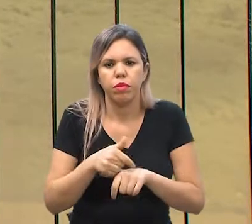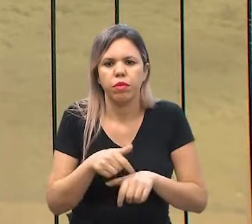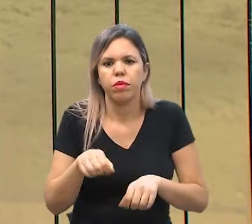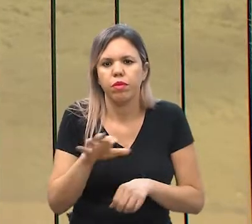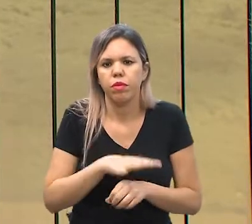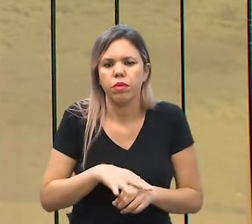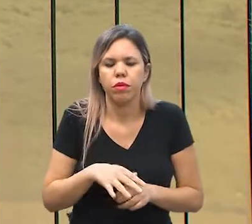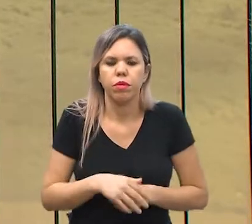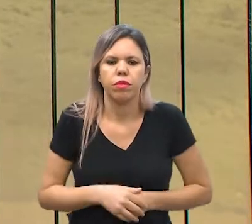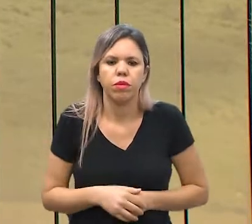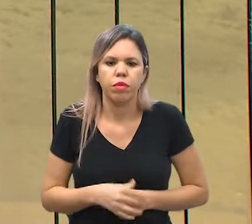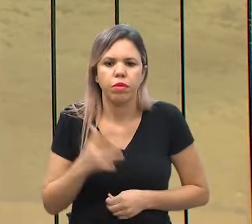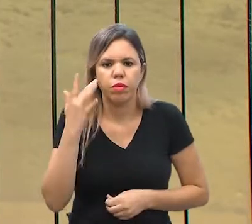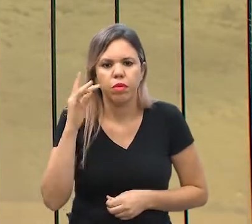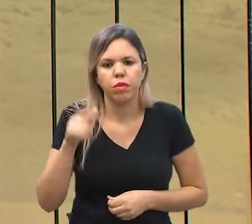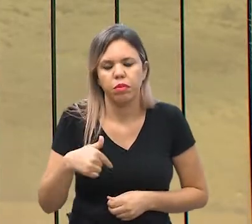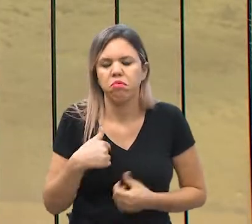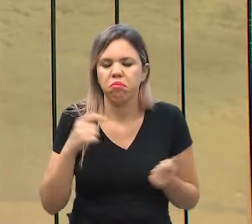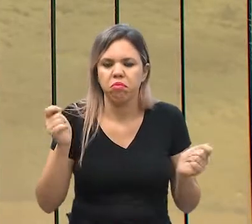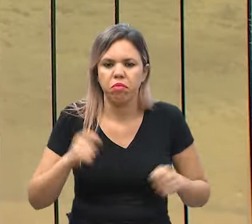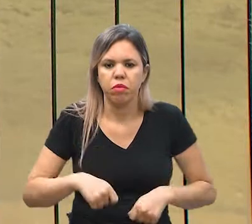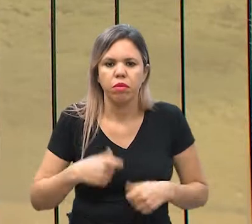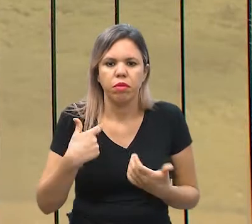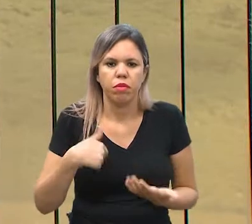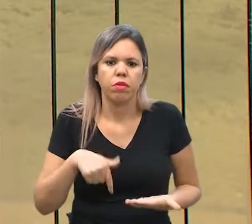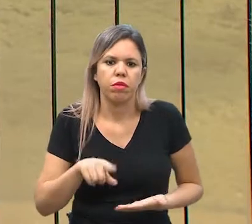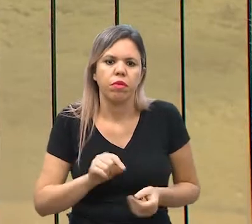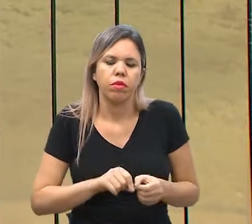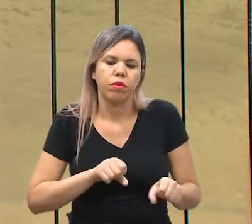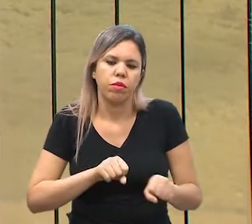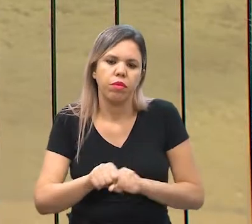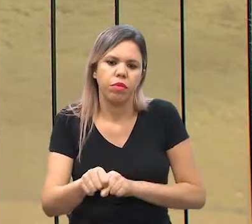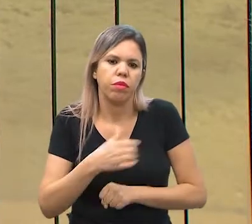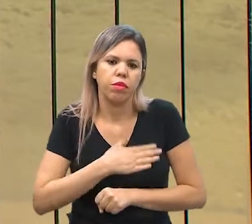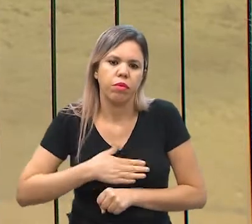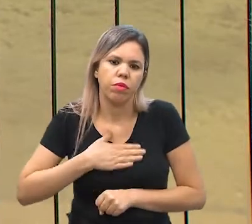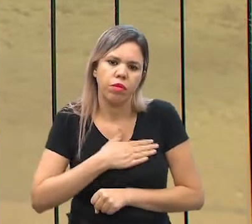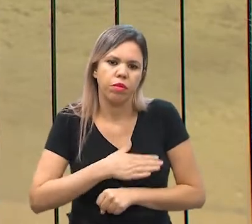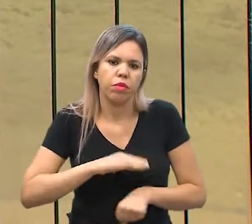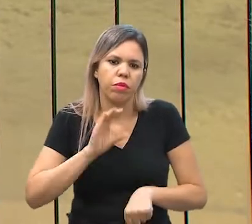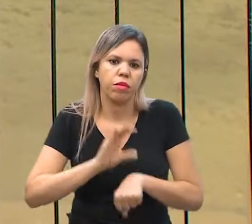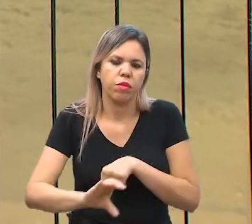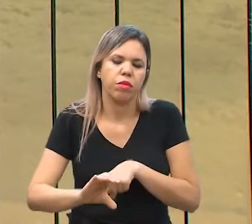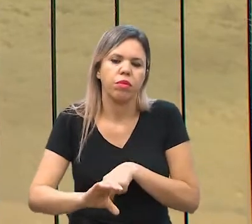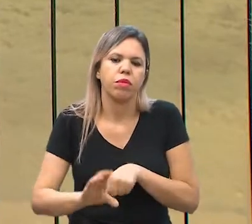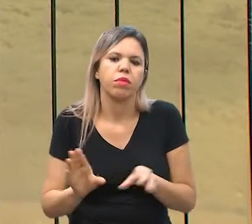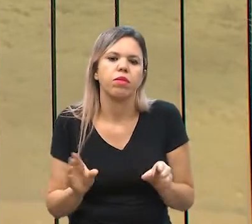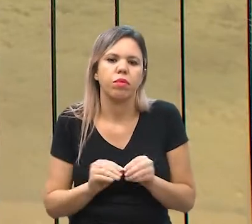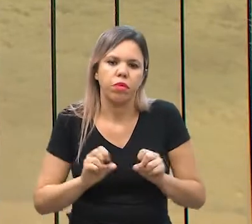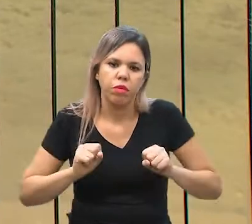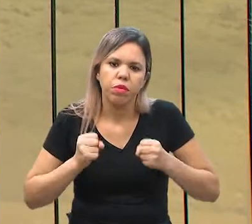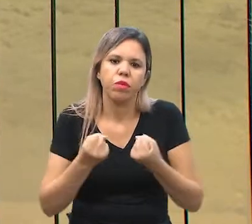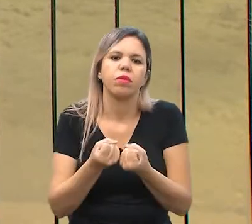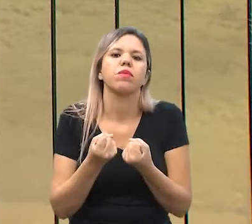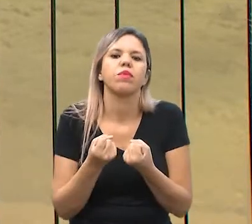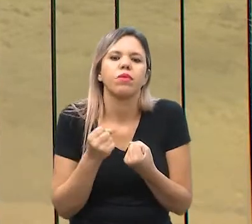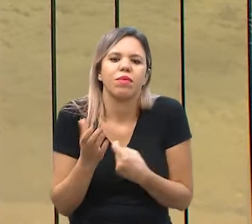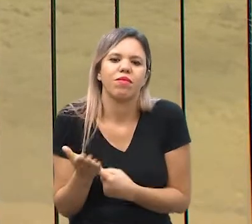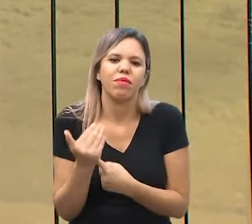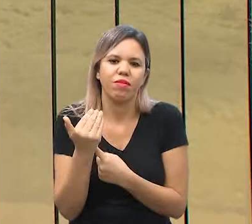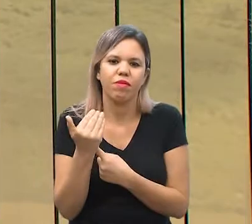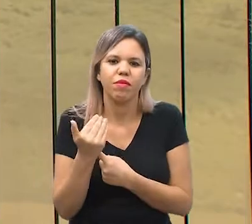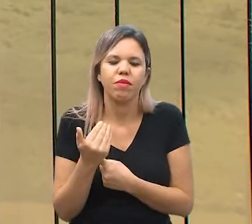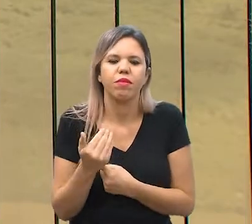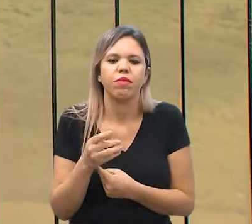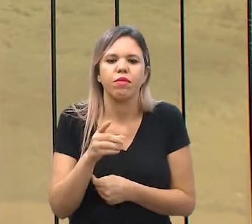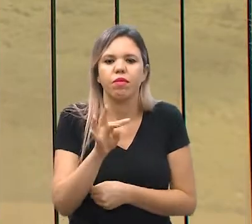fazer engenharia de computação, acho que é pra mim. E aí eu me formei, gostei bastante do curso, sou uma defensora aqui da tecnologia,